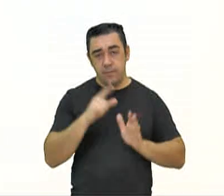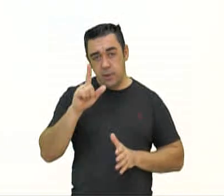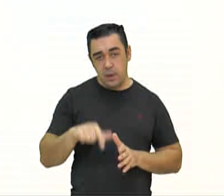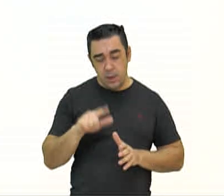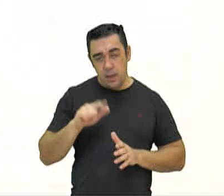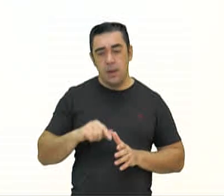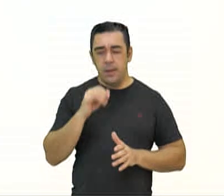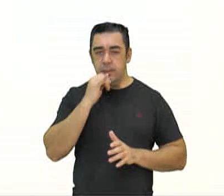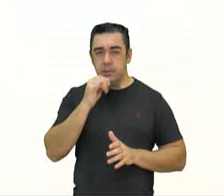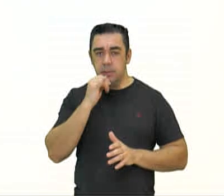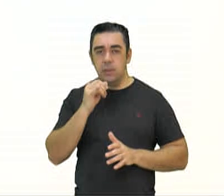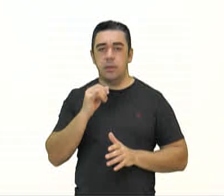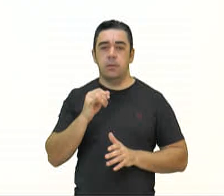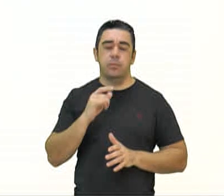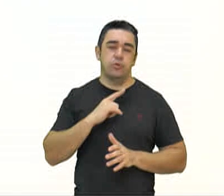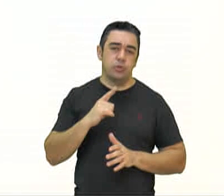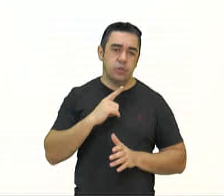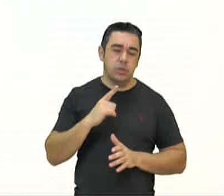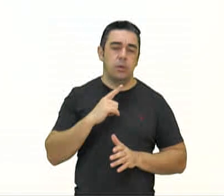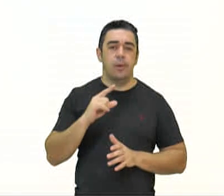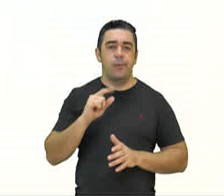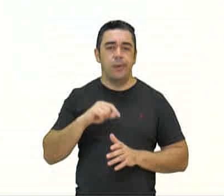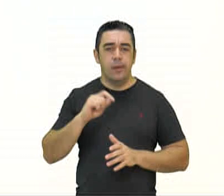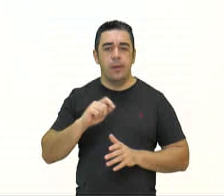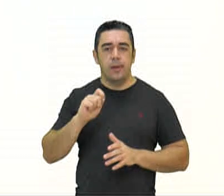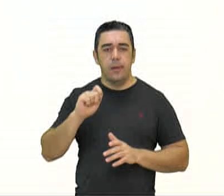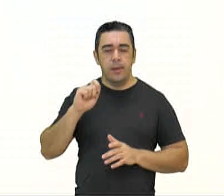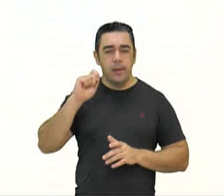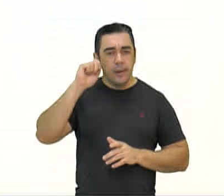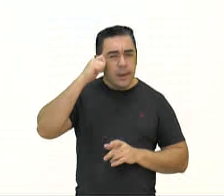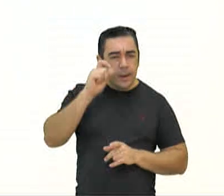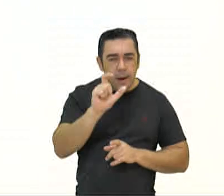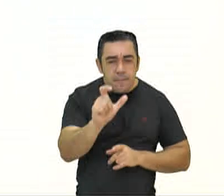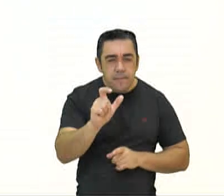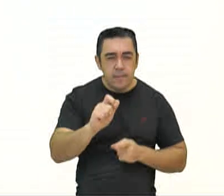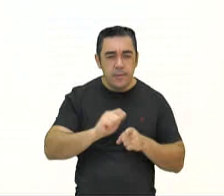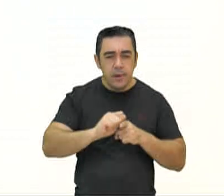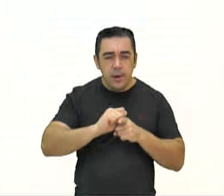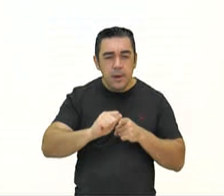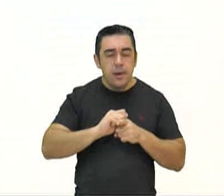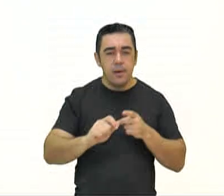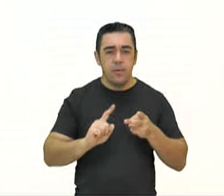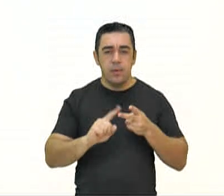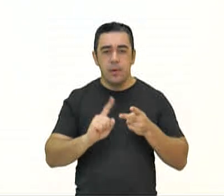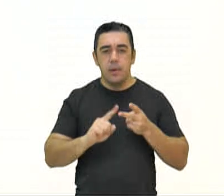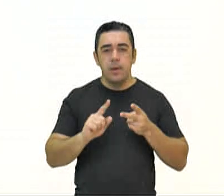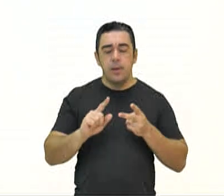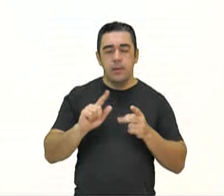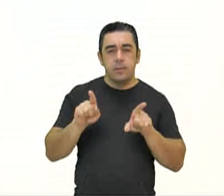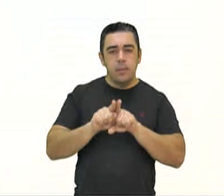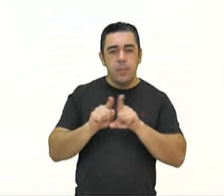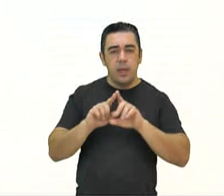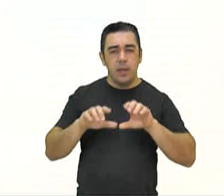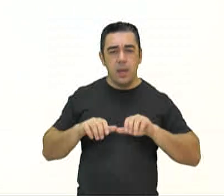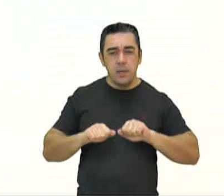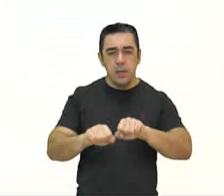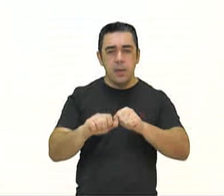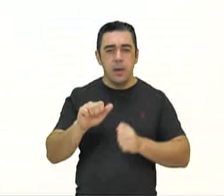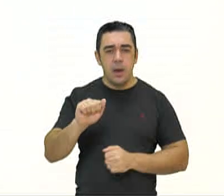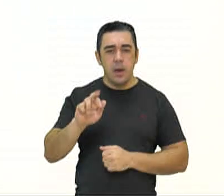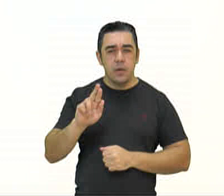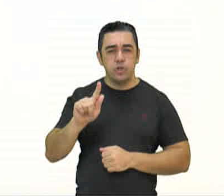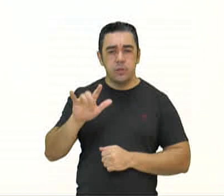com carvão, com argila, então eles não tinham acesso a muitos materiais, até porque a gente está falando de um povo muito simples